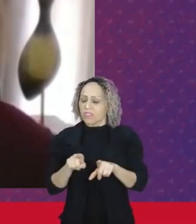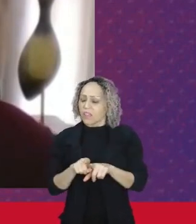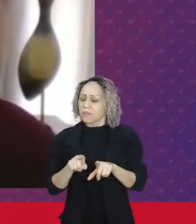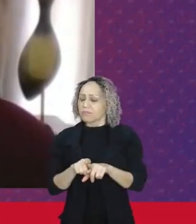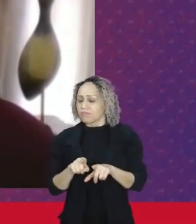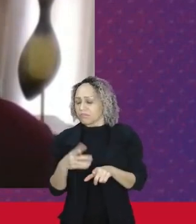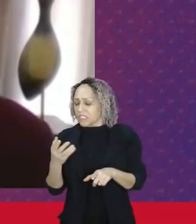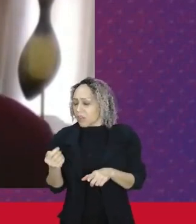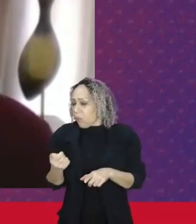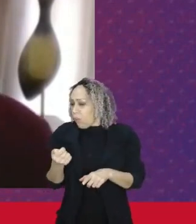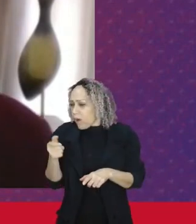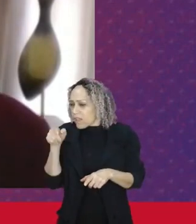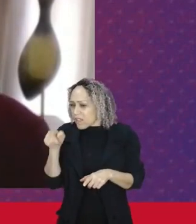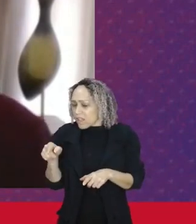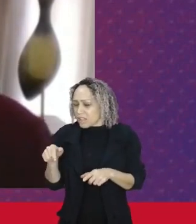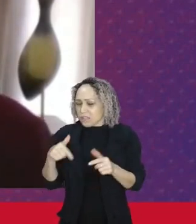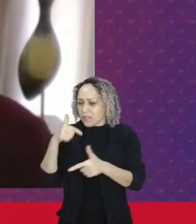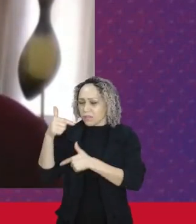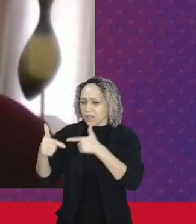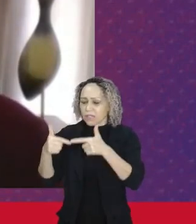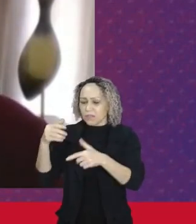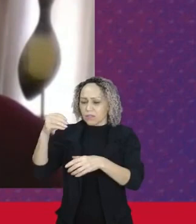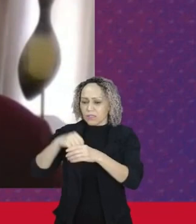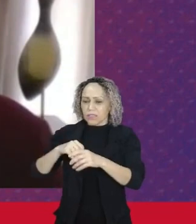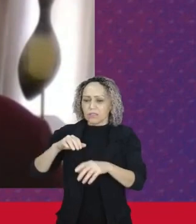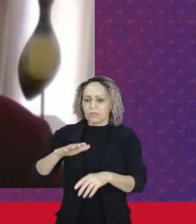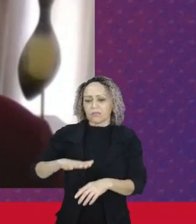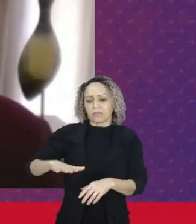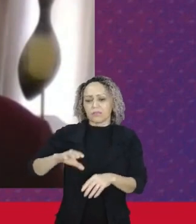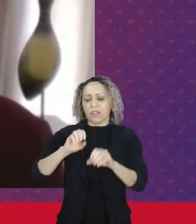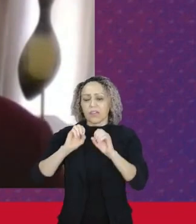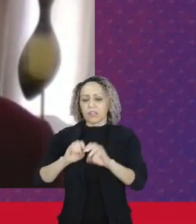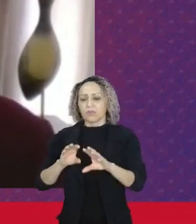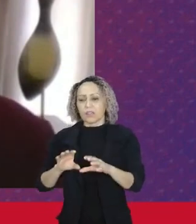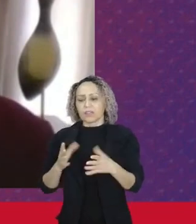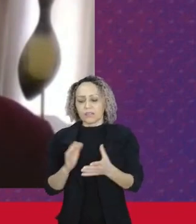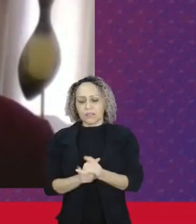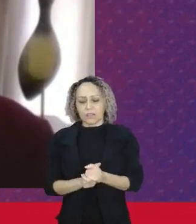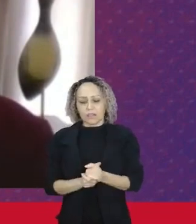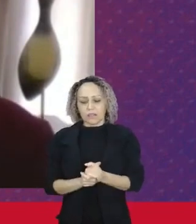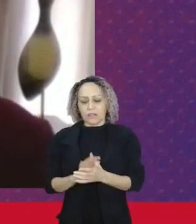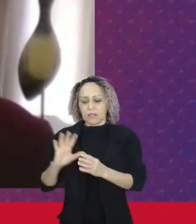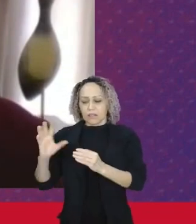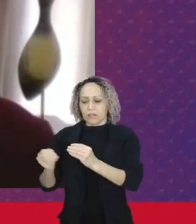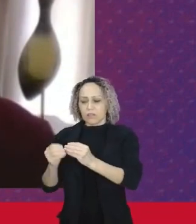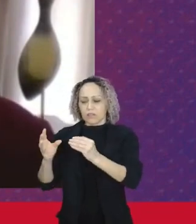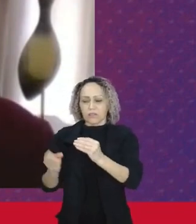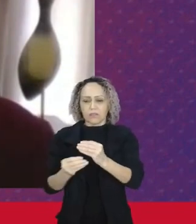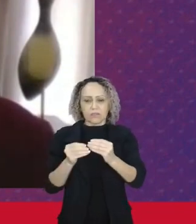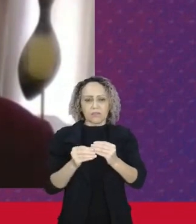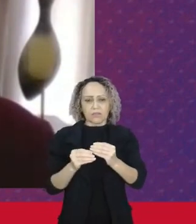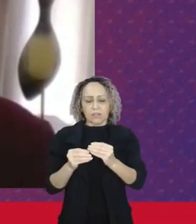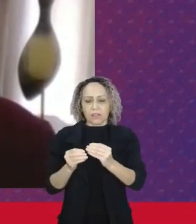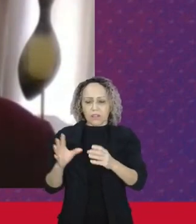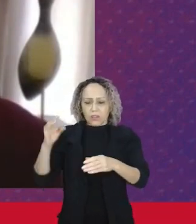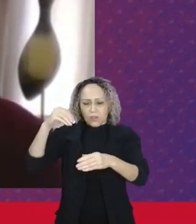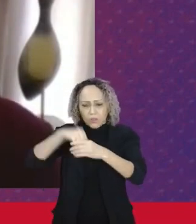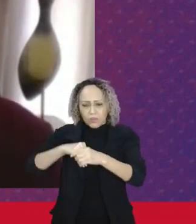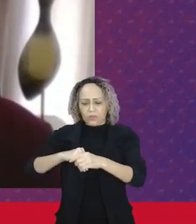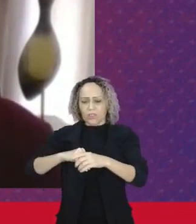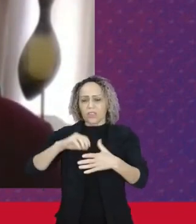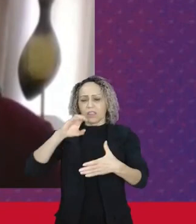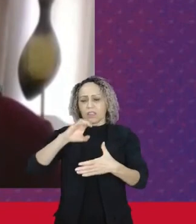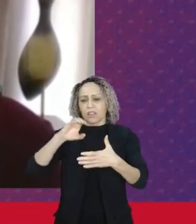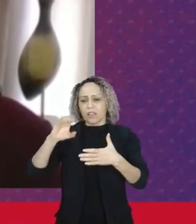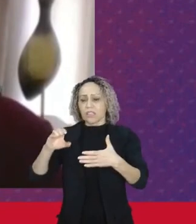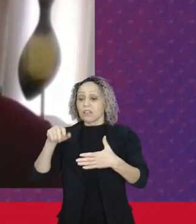educação, englobando os outros segmentos que fazem parte desta enorme categoria chamada trabalhadores em educação.